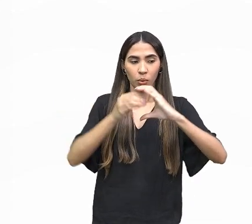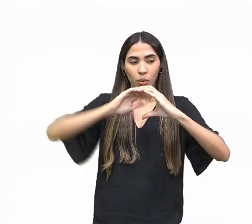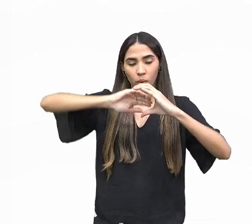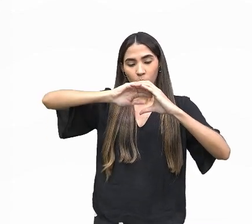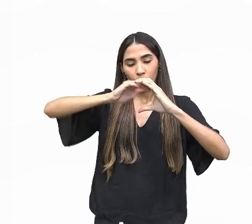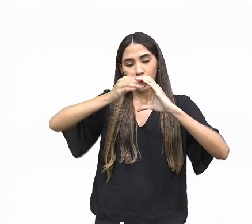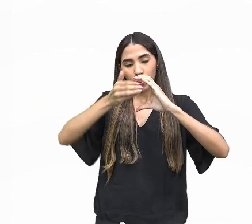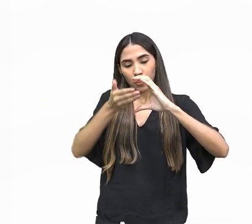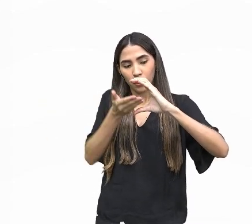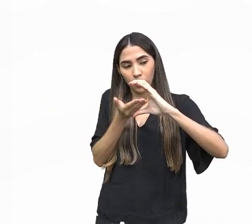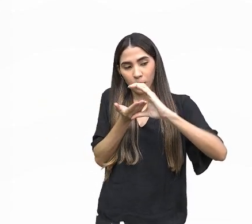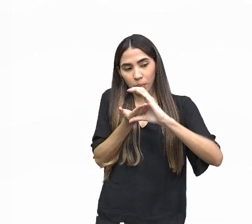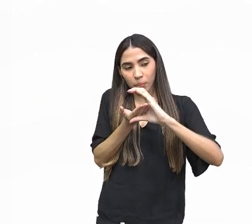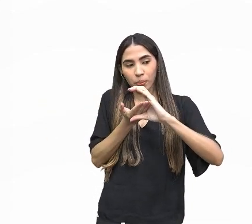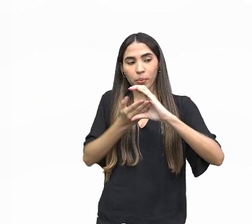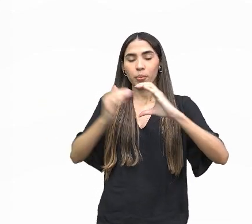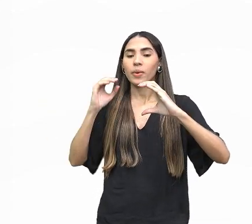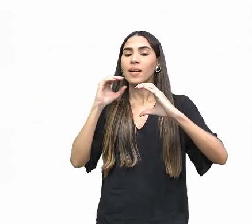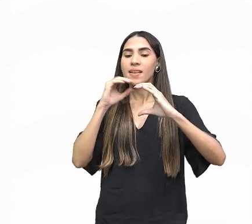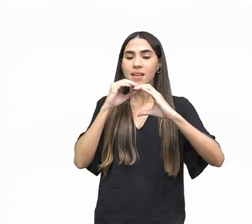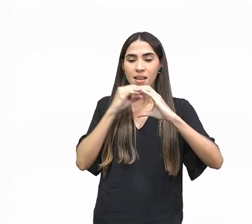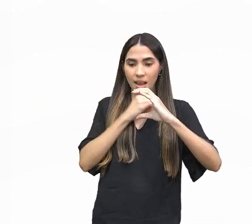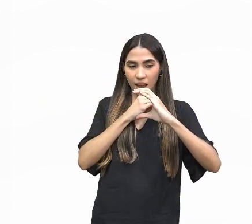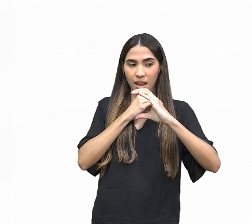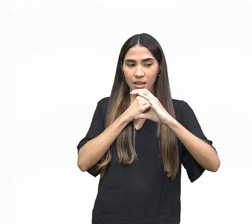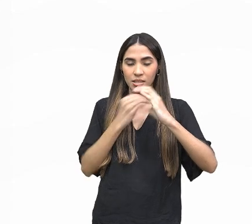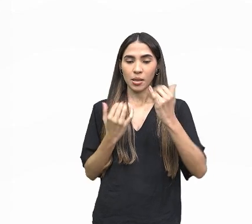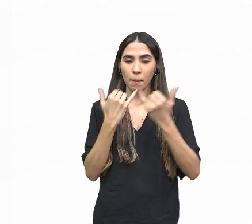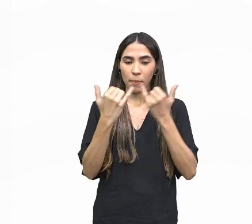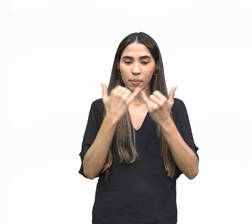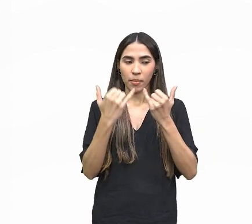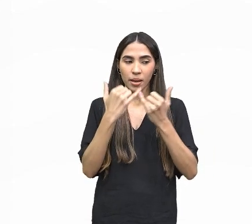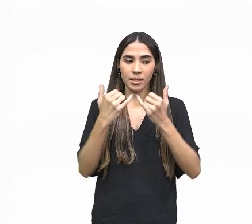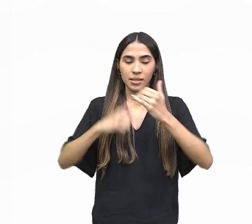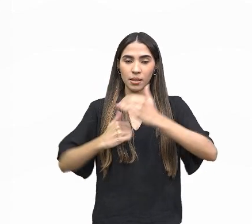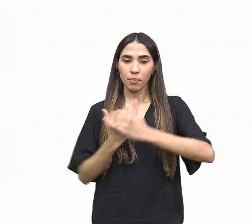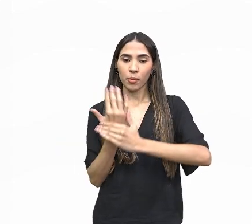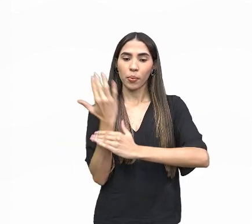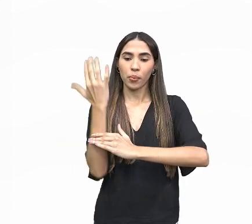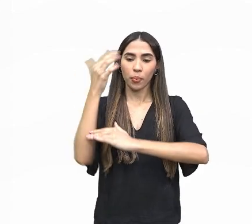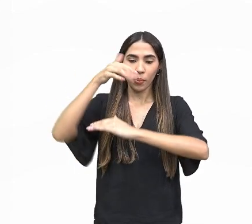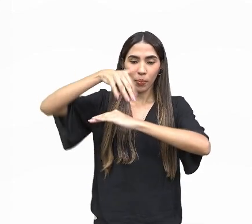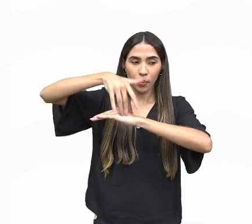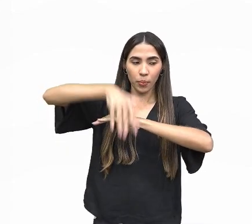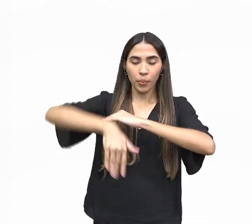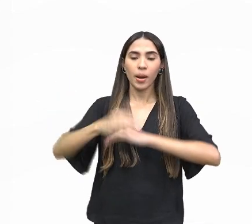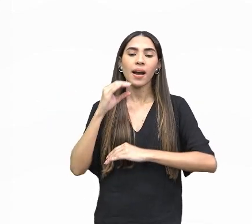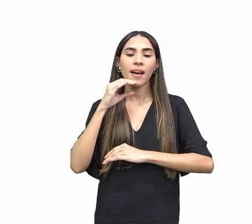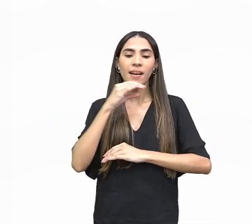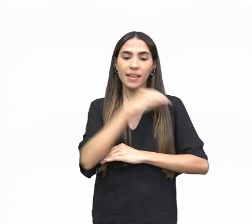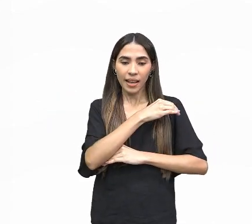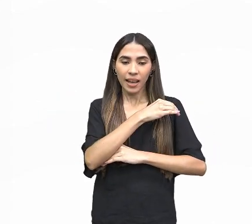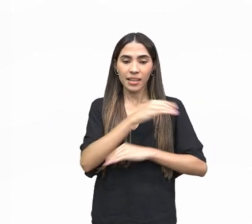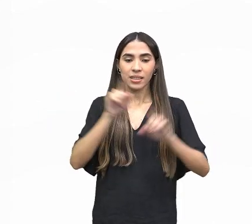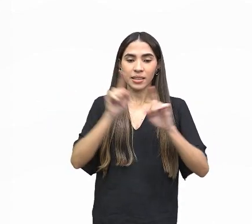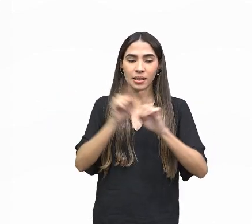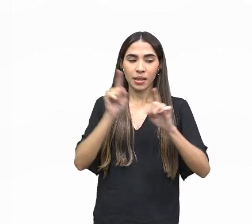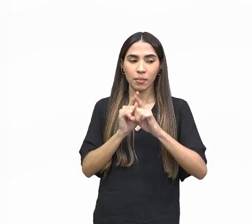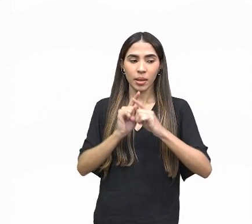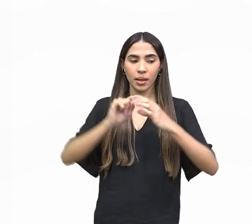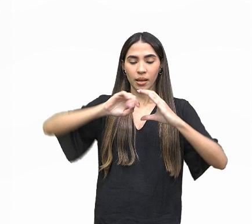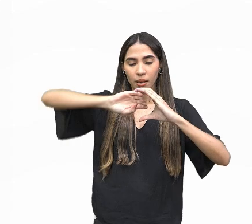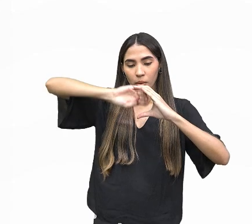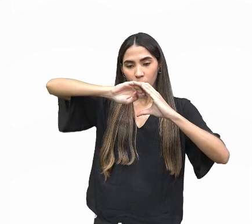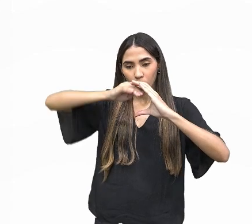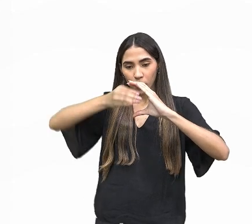por magma, semelhante à lava dos vulcões, e rocha. E a última camada mais externa é a crosta terrestre, que é onde